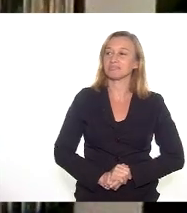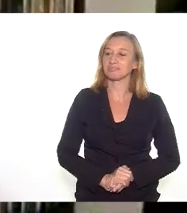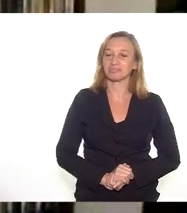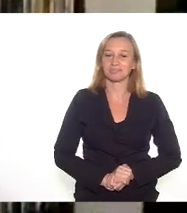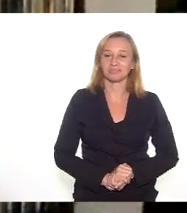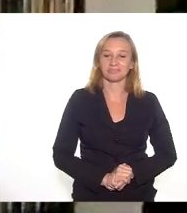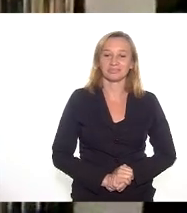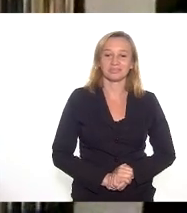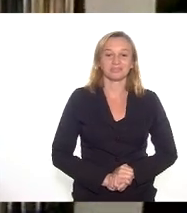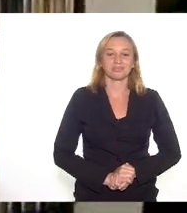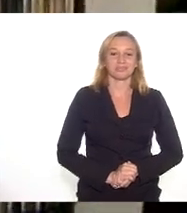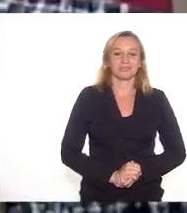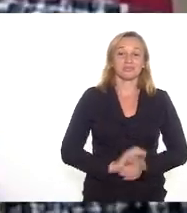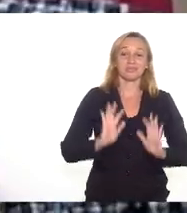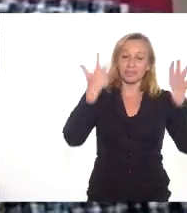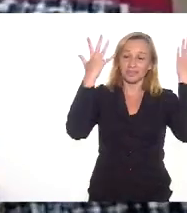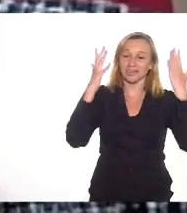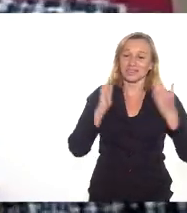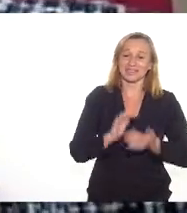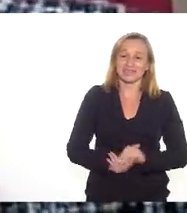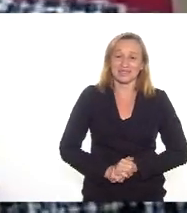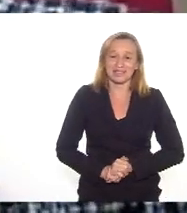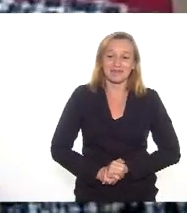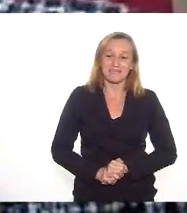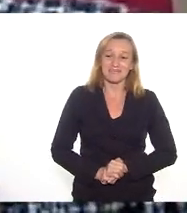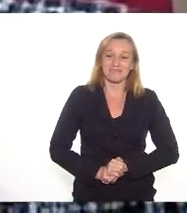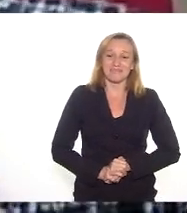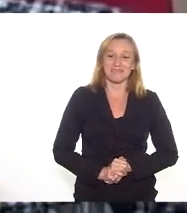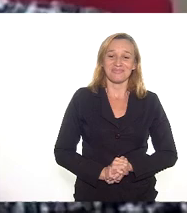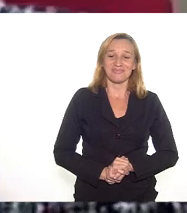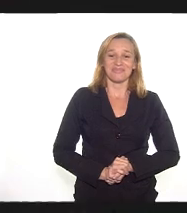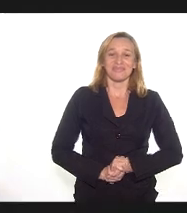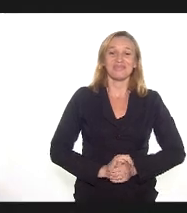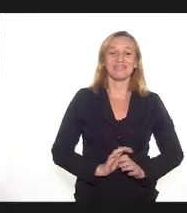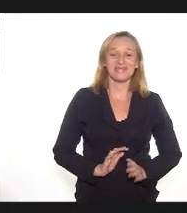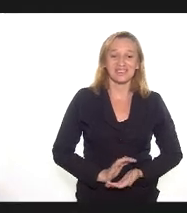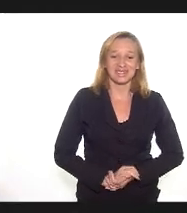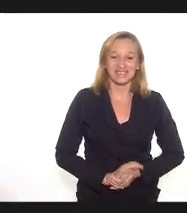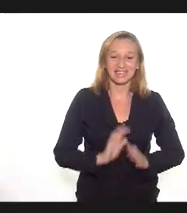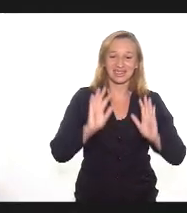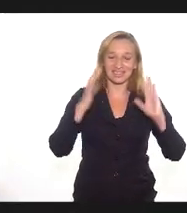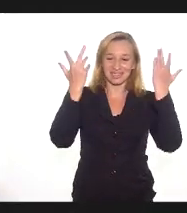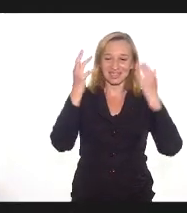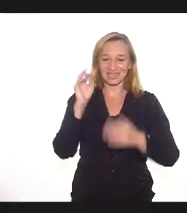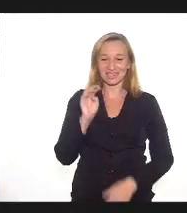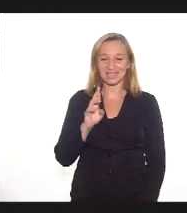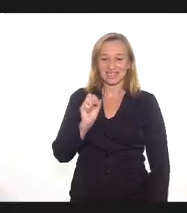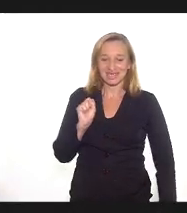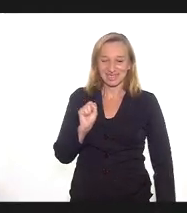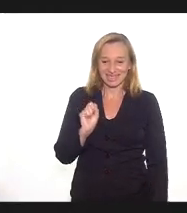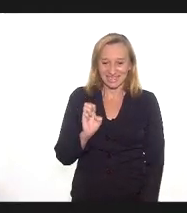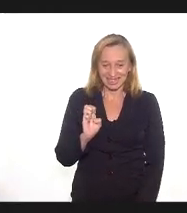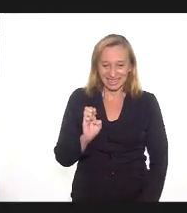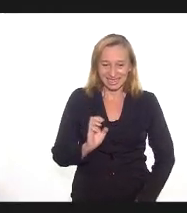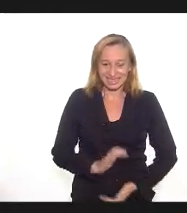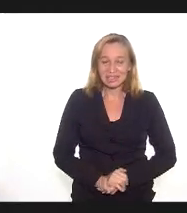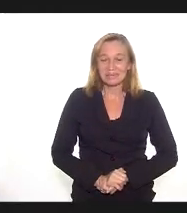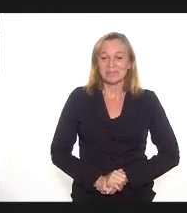de Souza, deputada. Viva! Viva Ruth de Souza, deputada Mônica, e a cultura